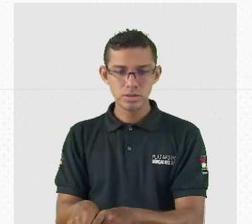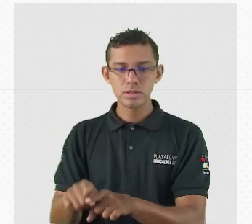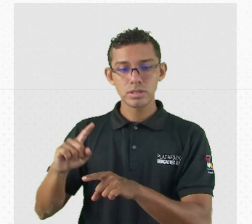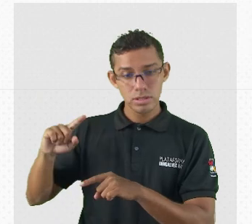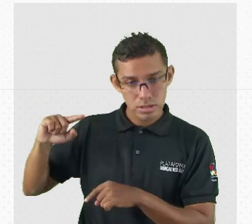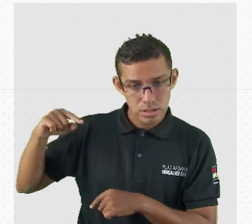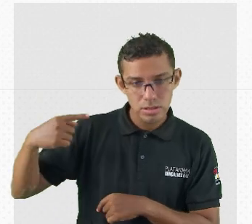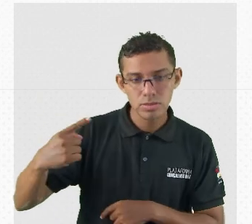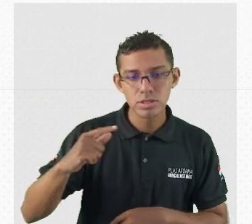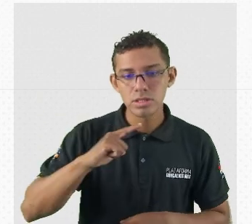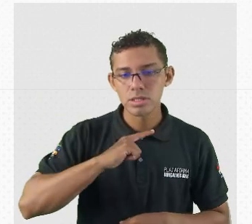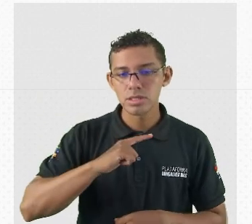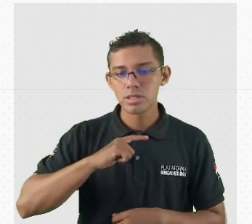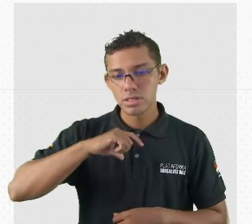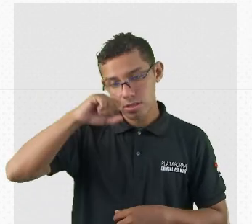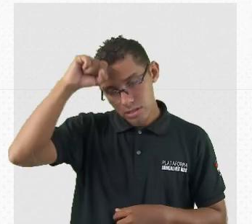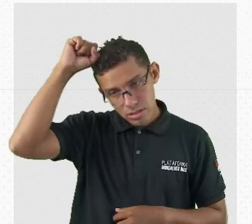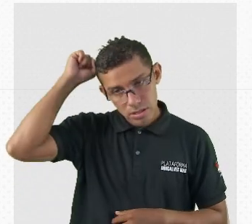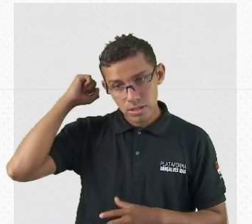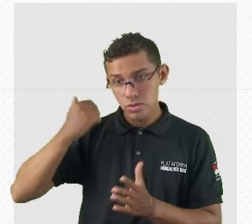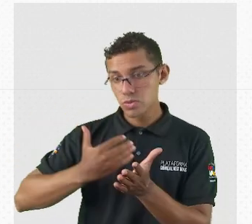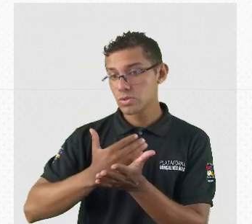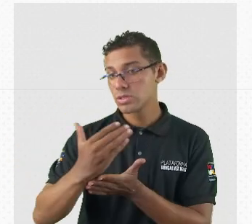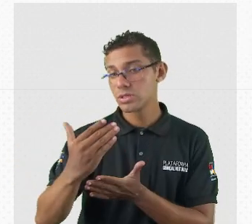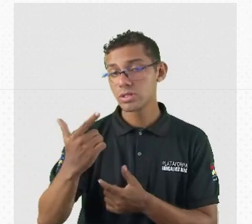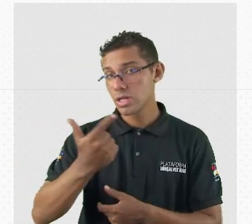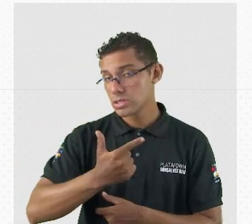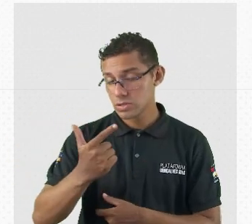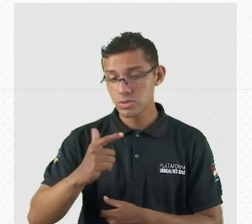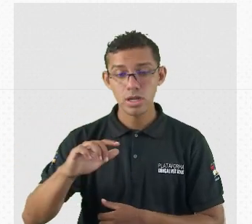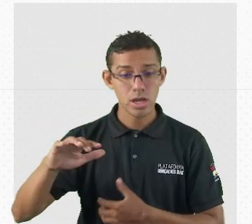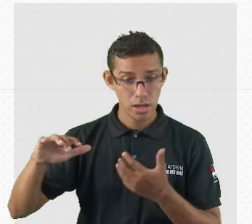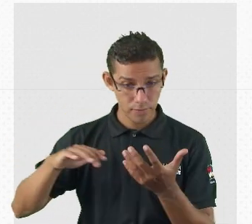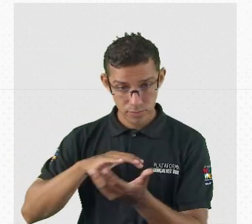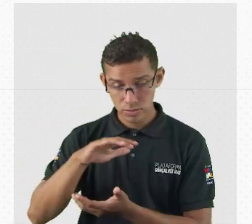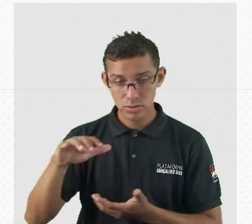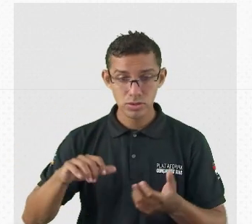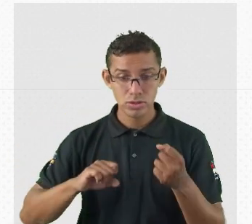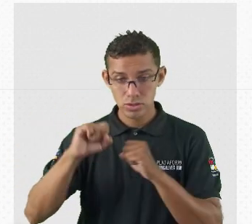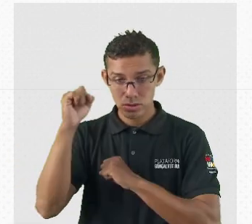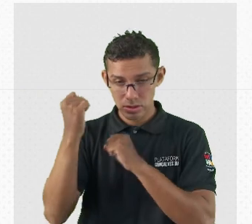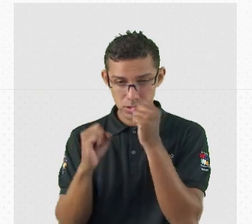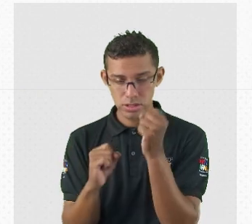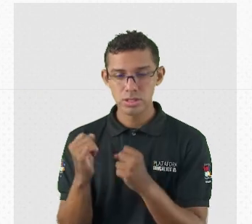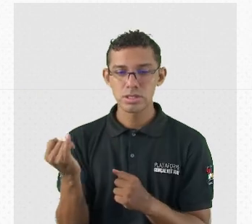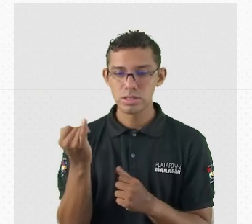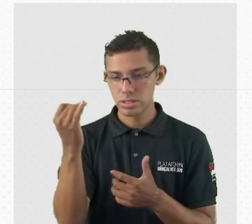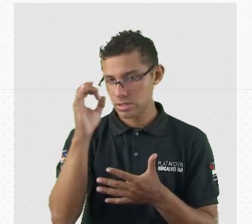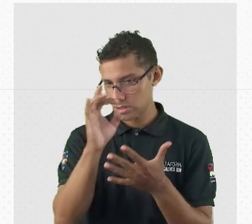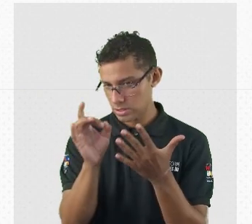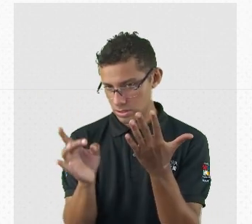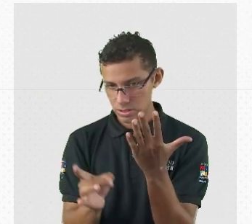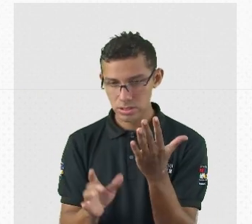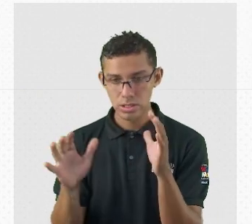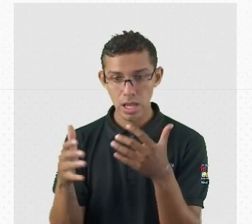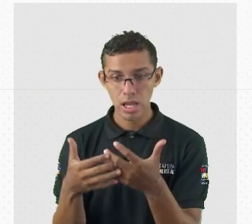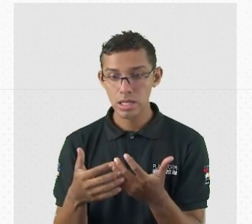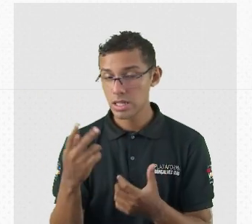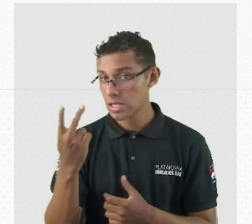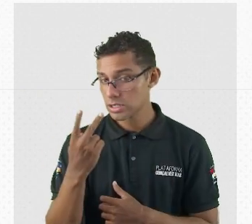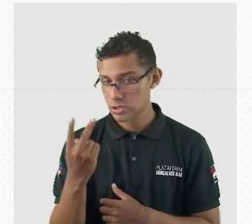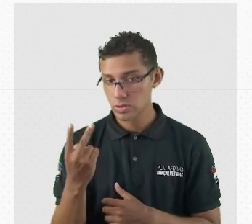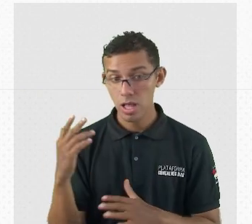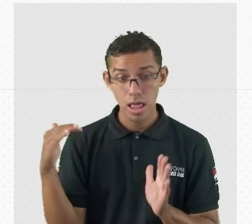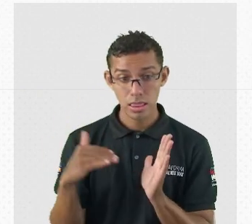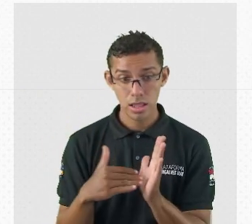nós temos aí um século depois, a gente tem o início da segunda revolução industrial. Revolução muito importante, muitos dos itens que foram desenvolvidos na segunda estão presentes